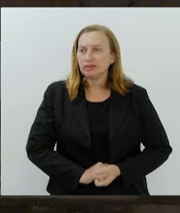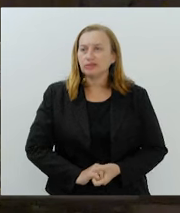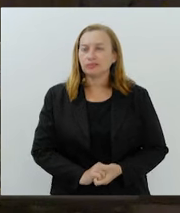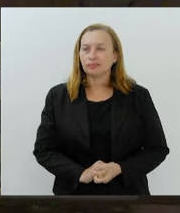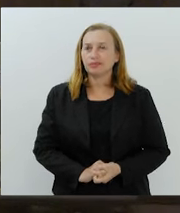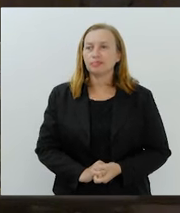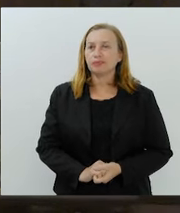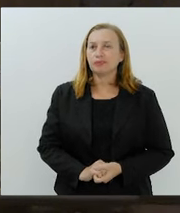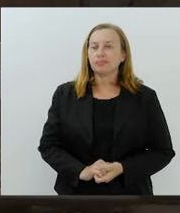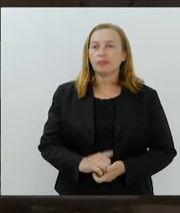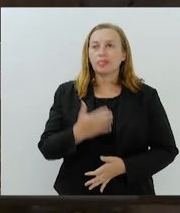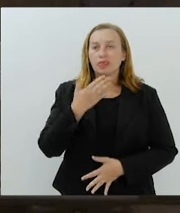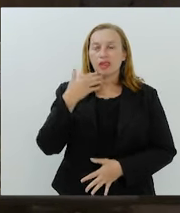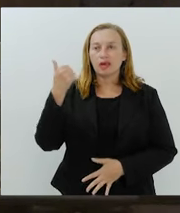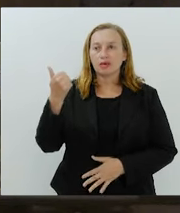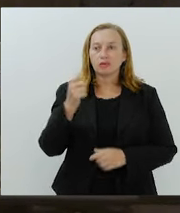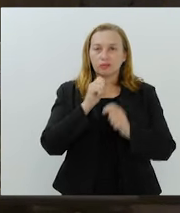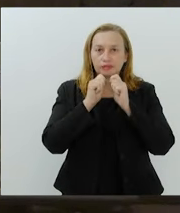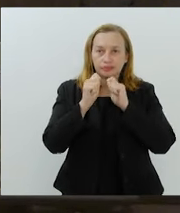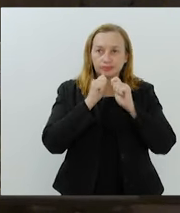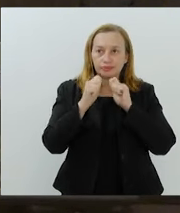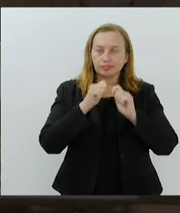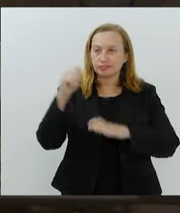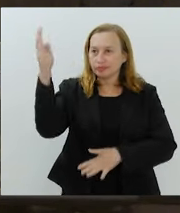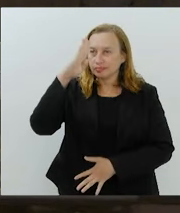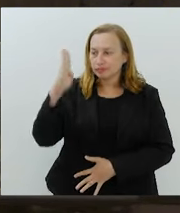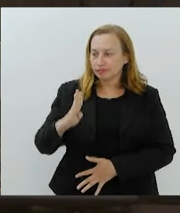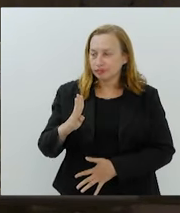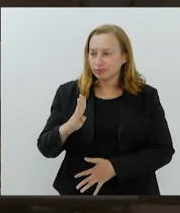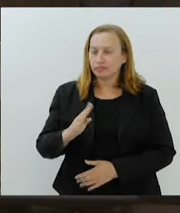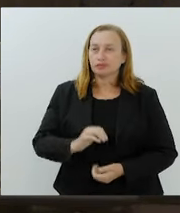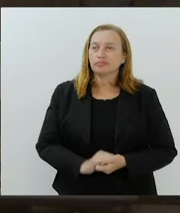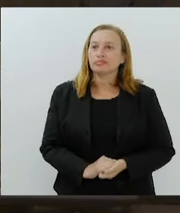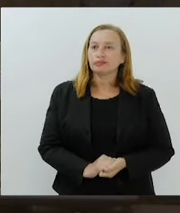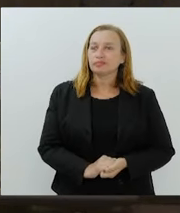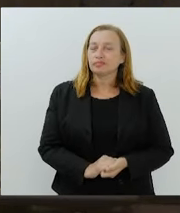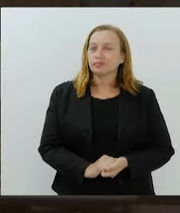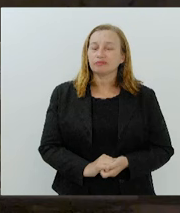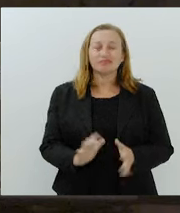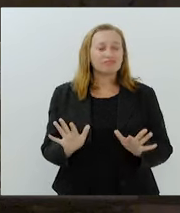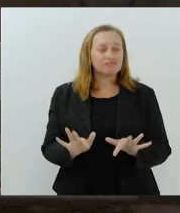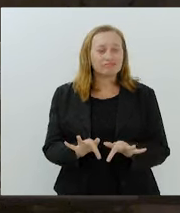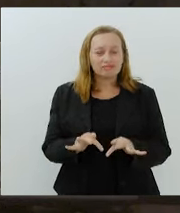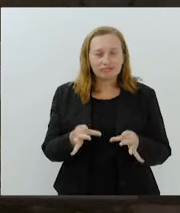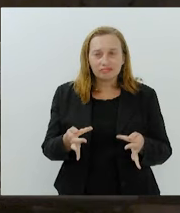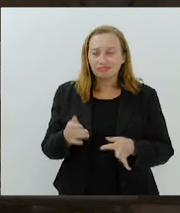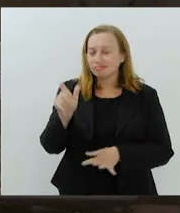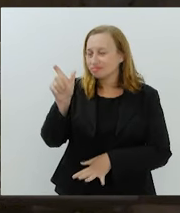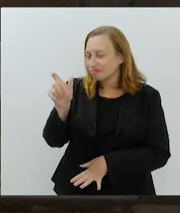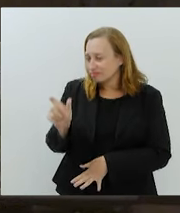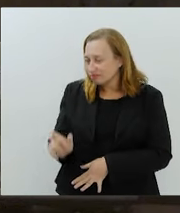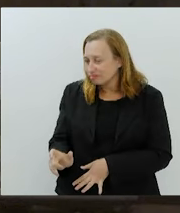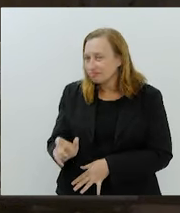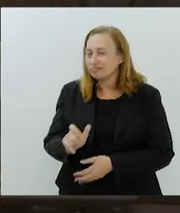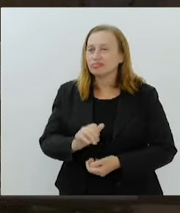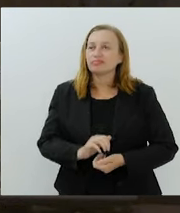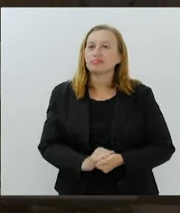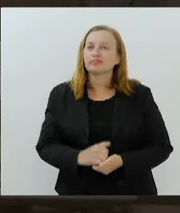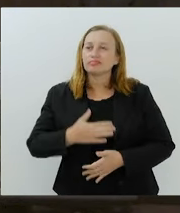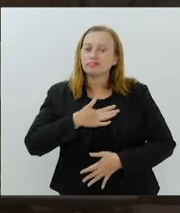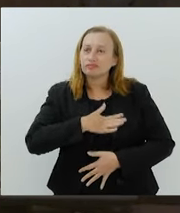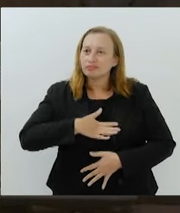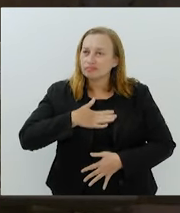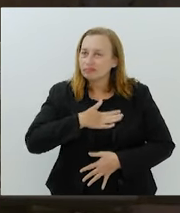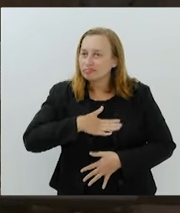Brasil, por gerações, e é uma pessoa completamente simples, acessível, gosta de receber